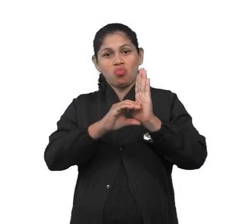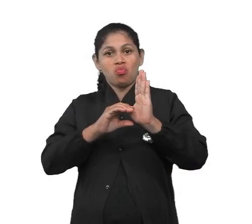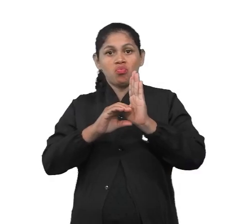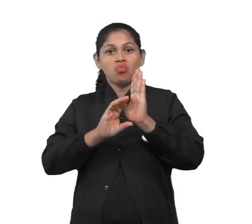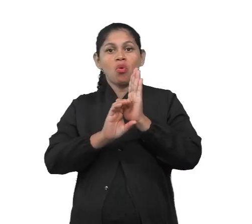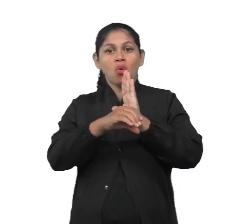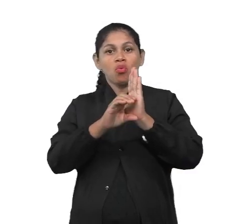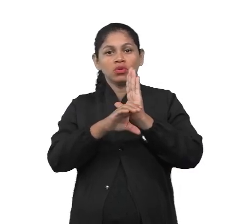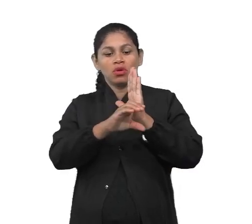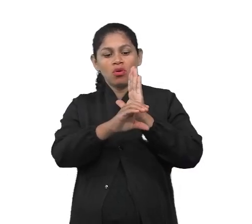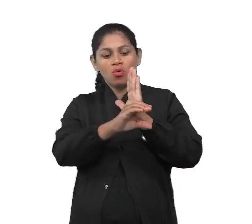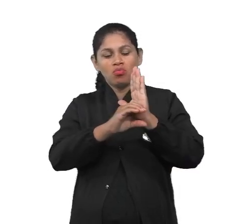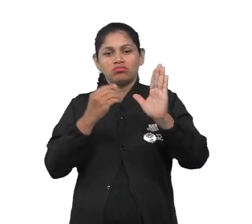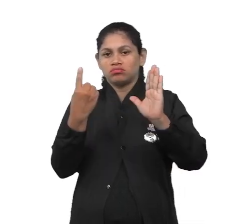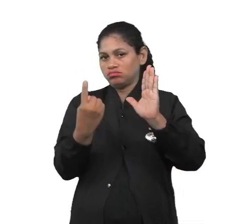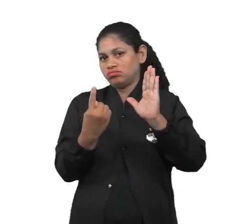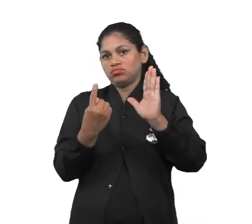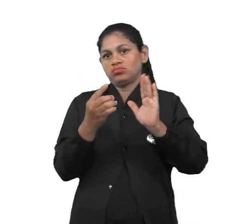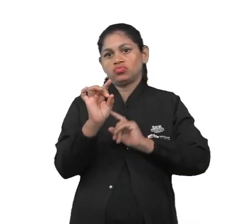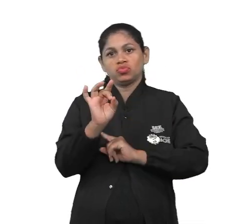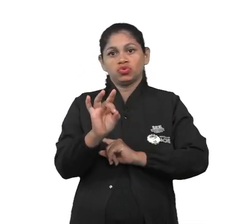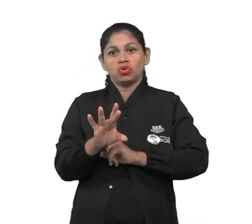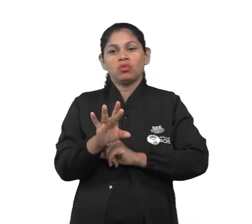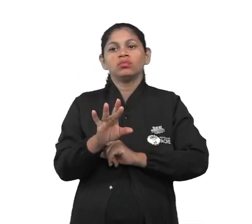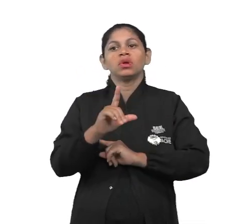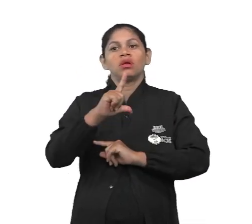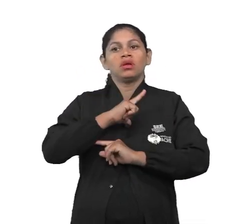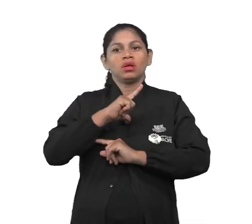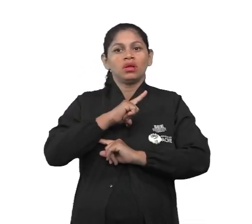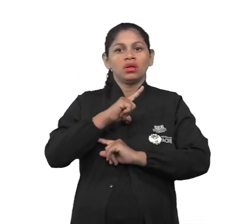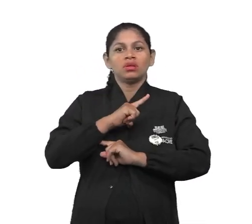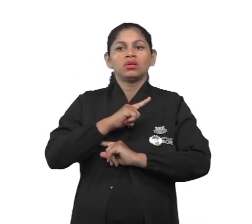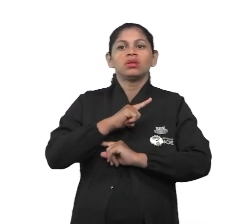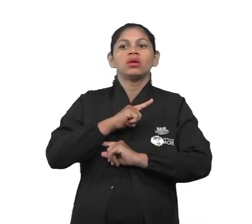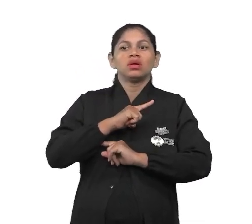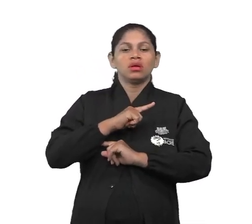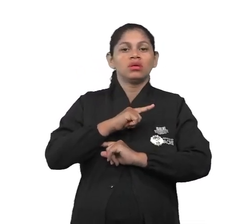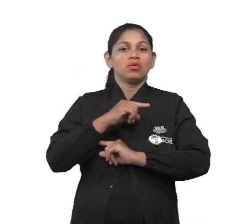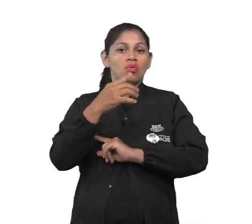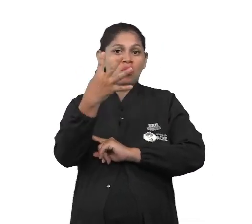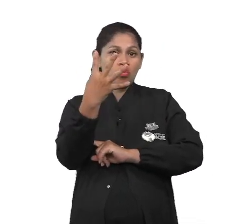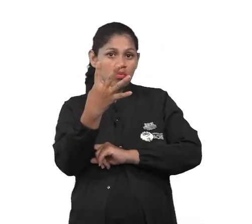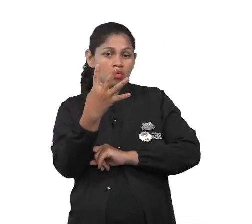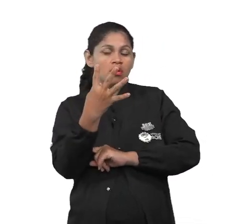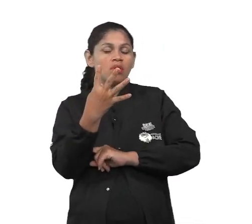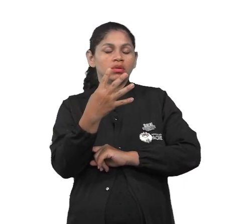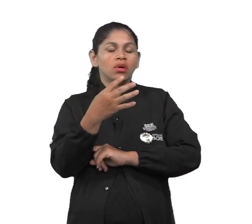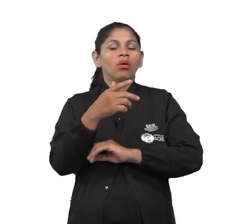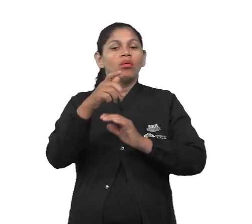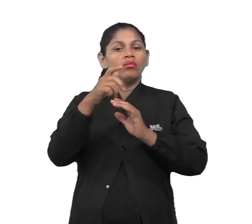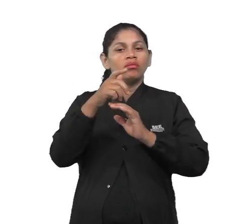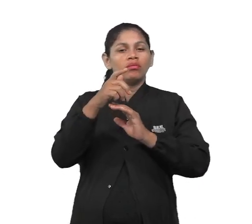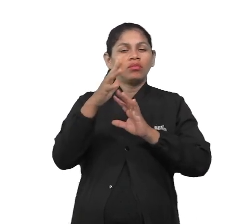para resumir, a gente lembra que a redação, ela vai ter 4 parágrafos, né?